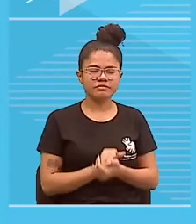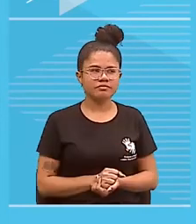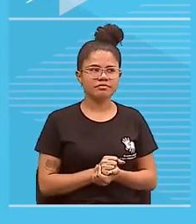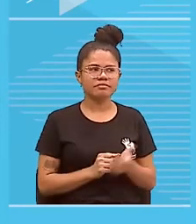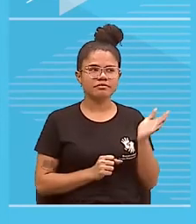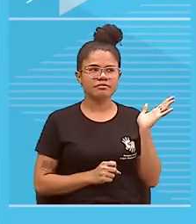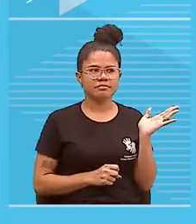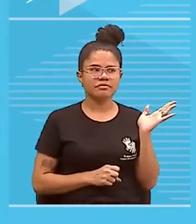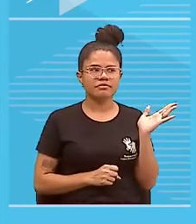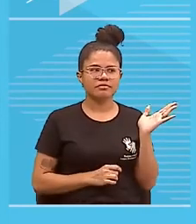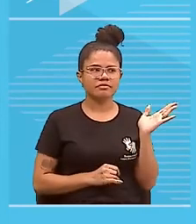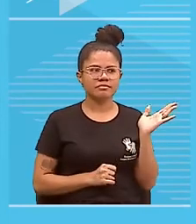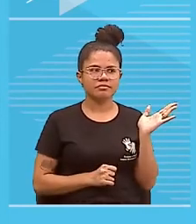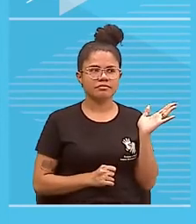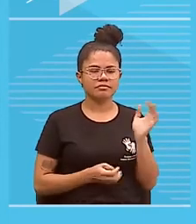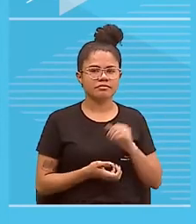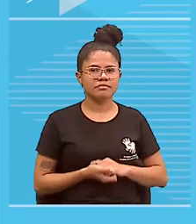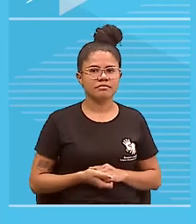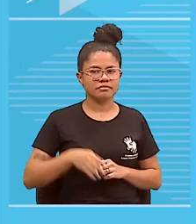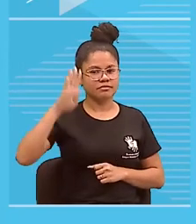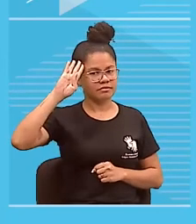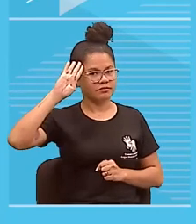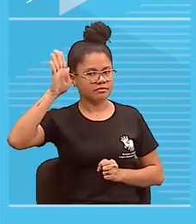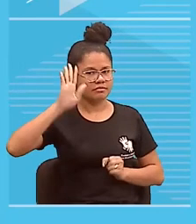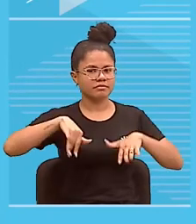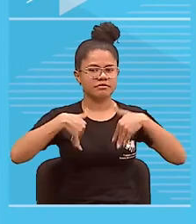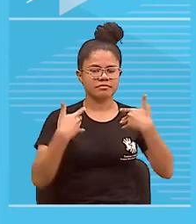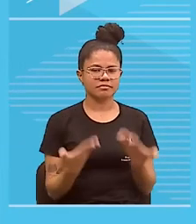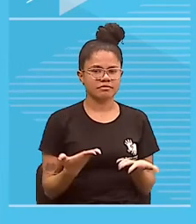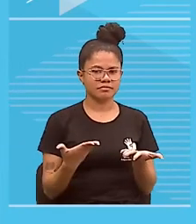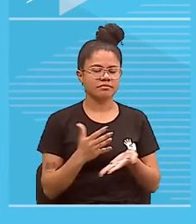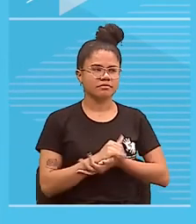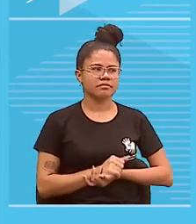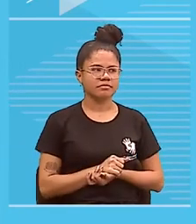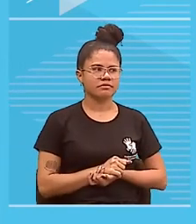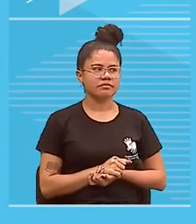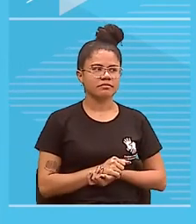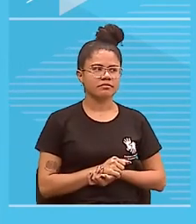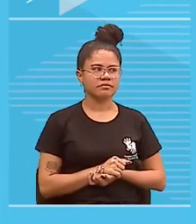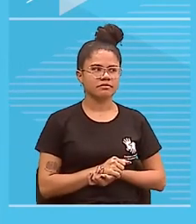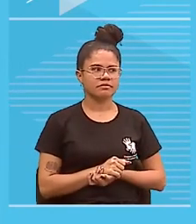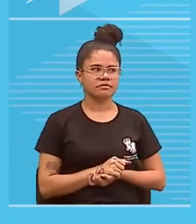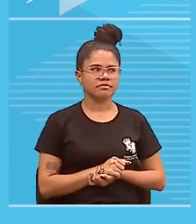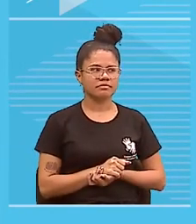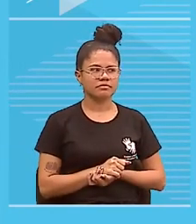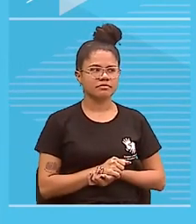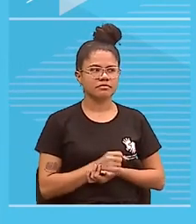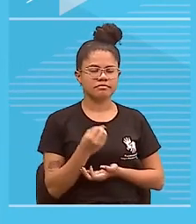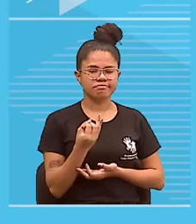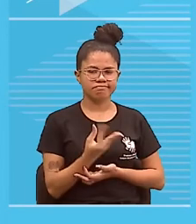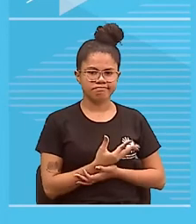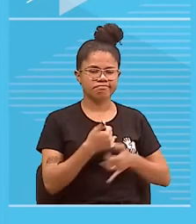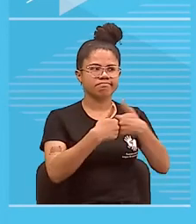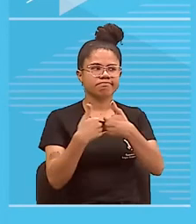polissacarídeos diferenciam principalmente pelo tamanho e quantidade de ligações